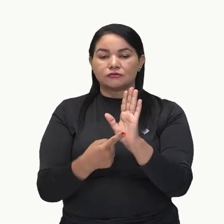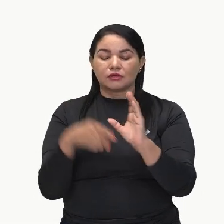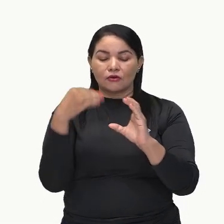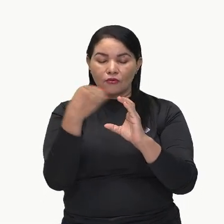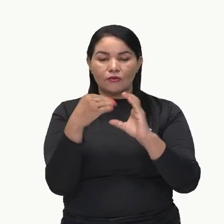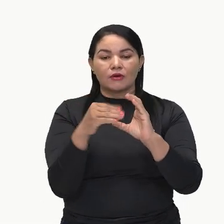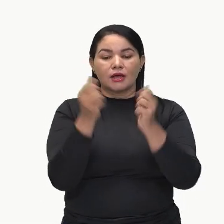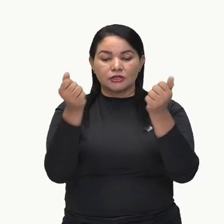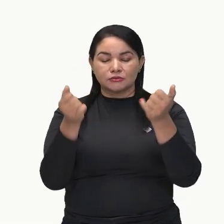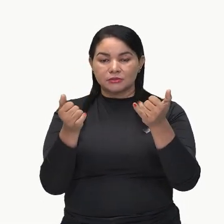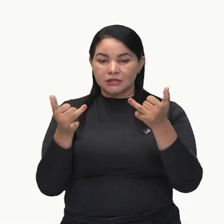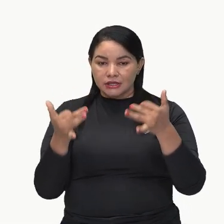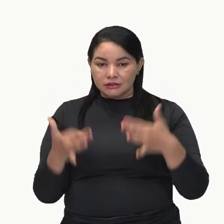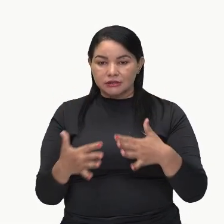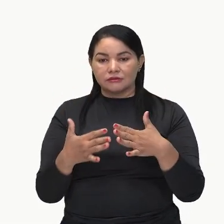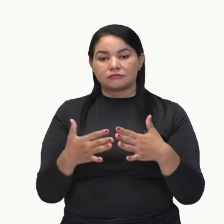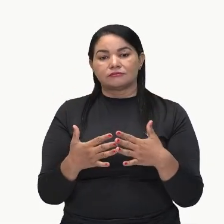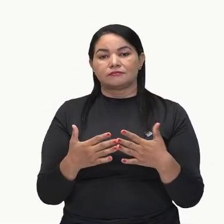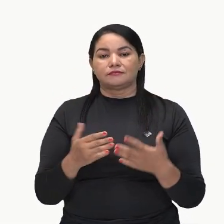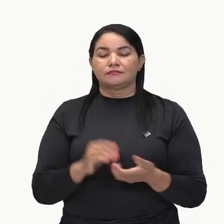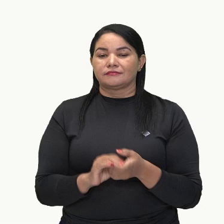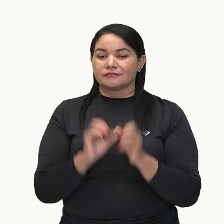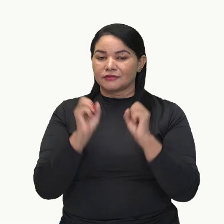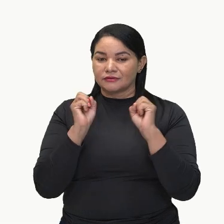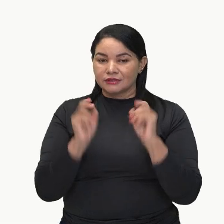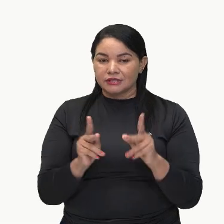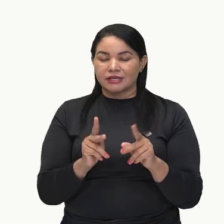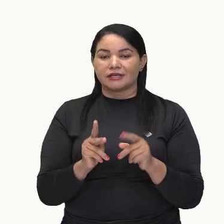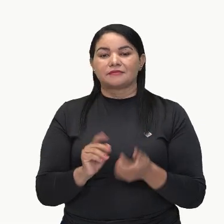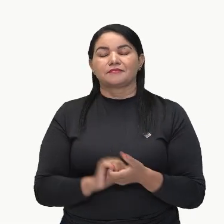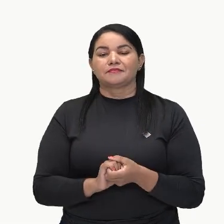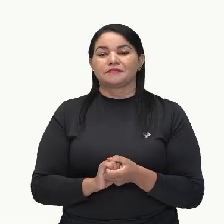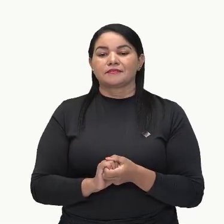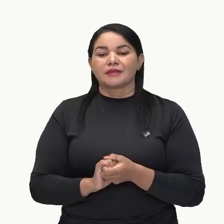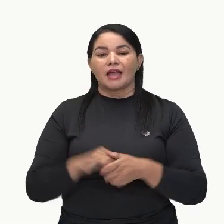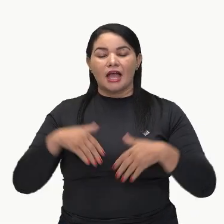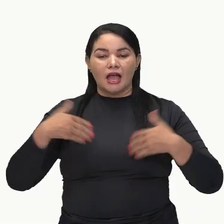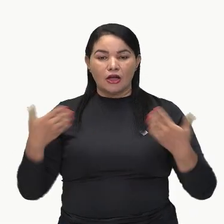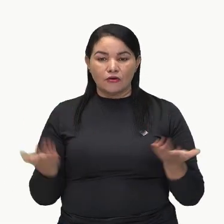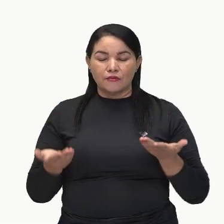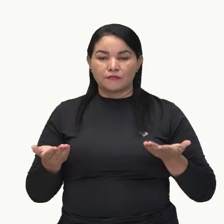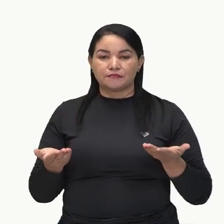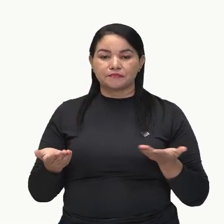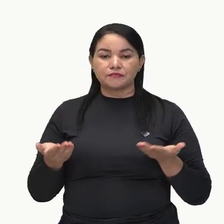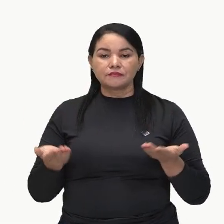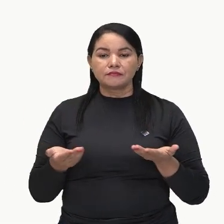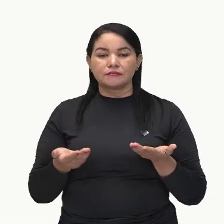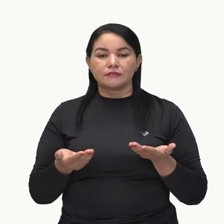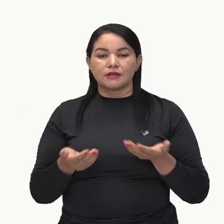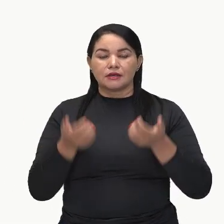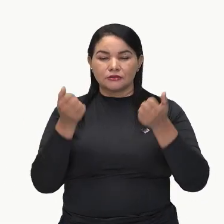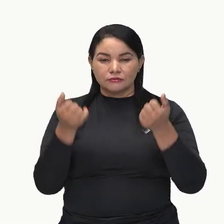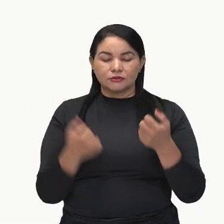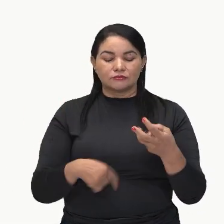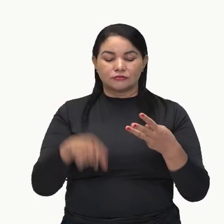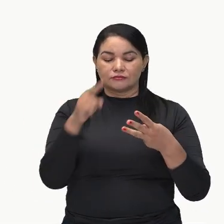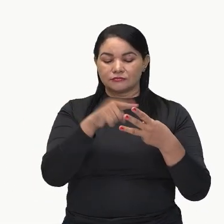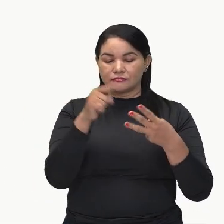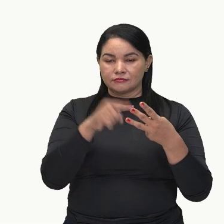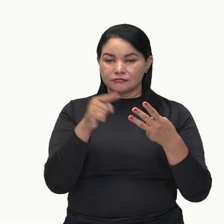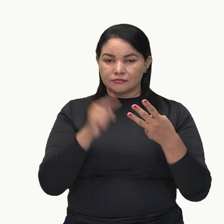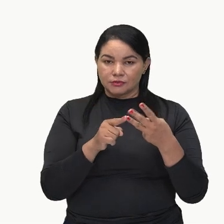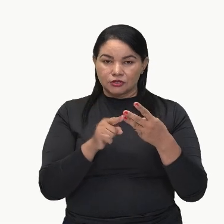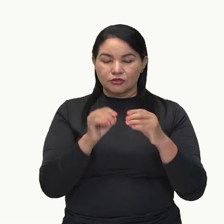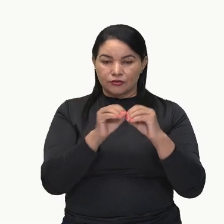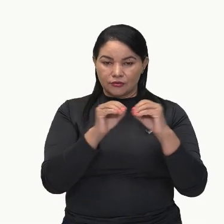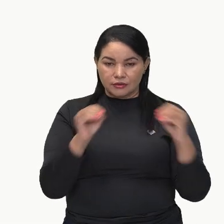algo. Certo, pessoal da EJA? Então, assim, com esses 3 tipos de orações que a